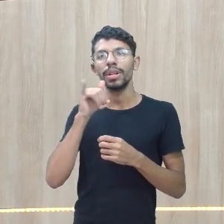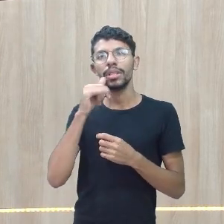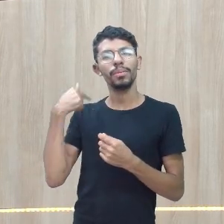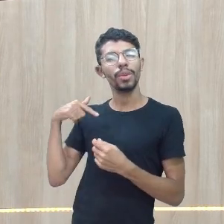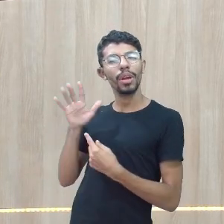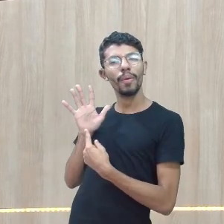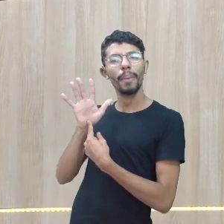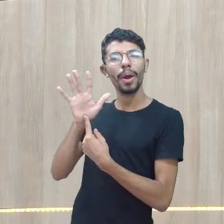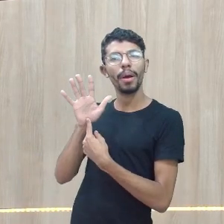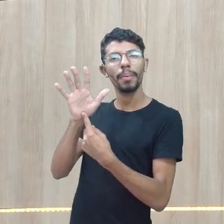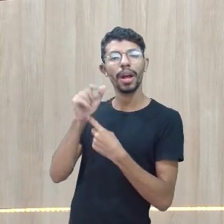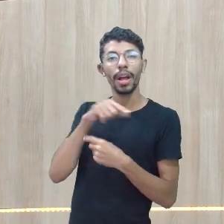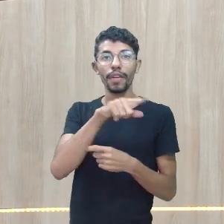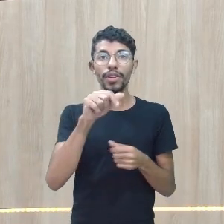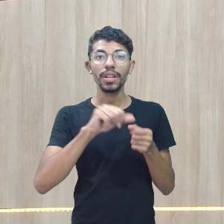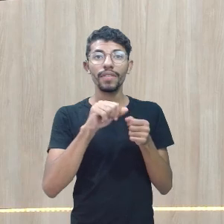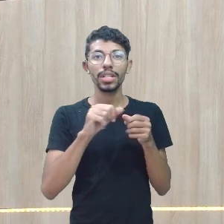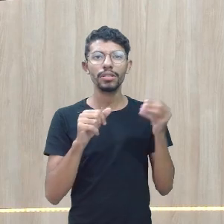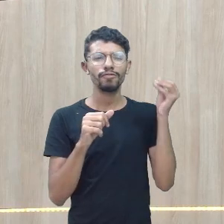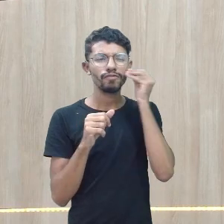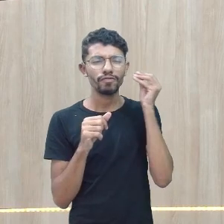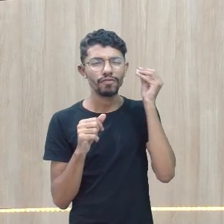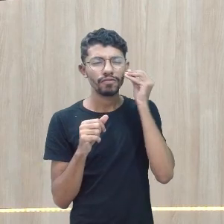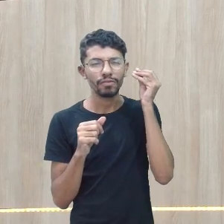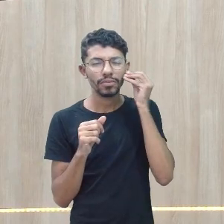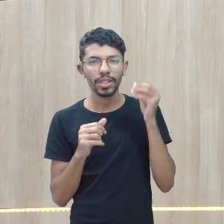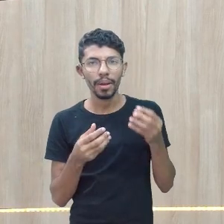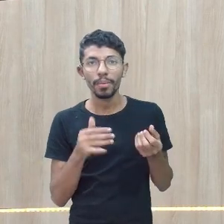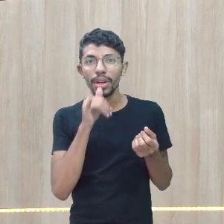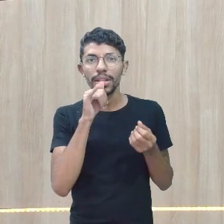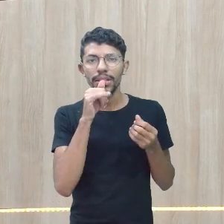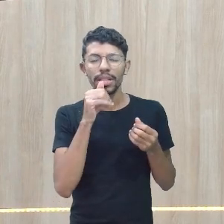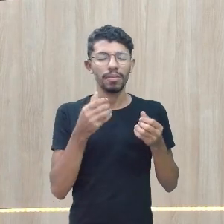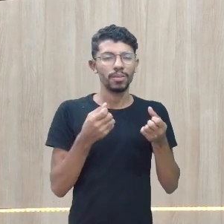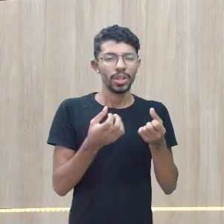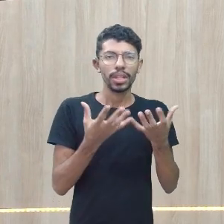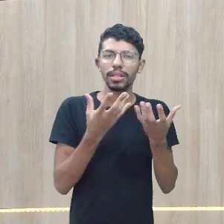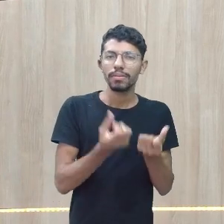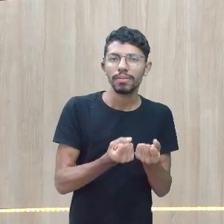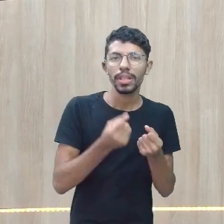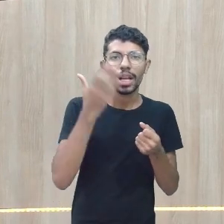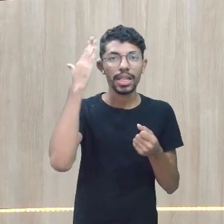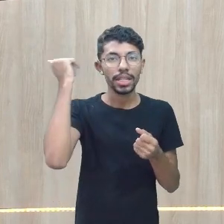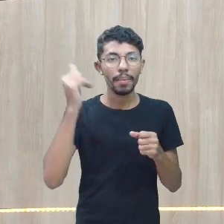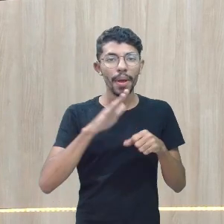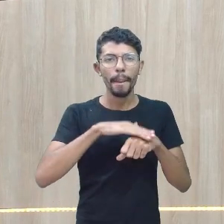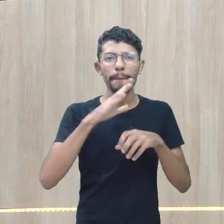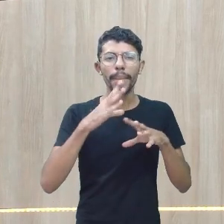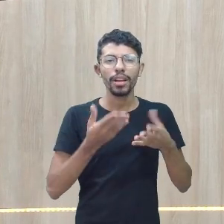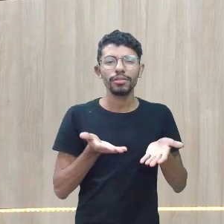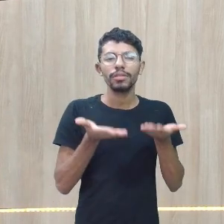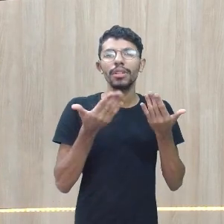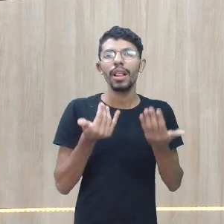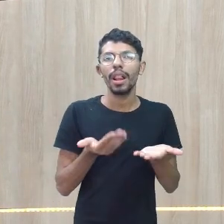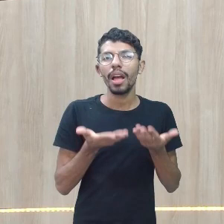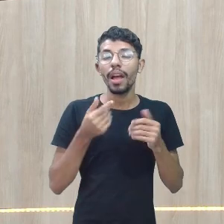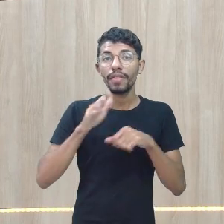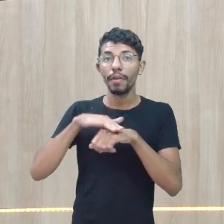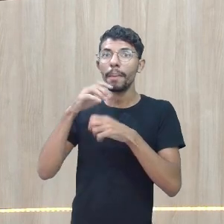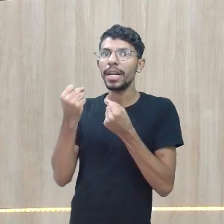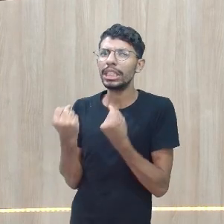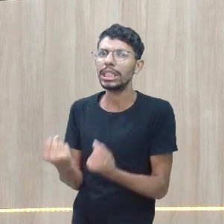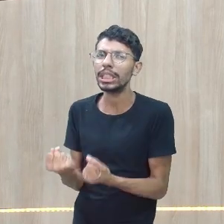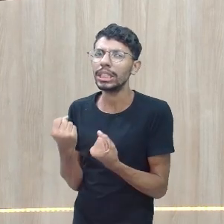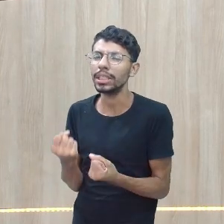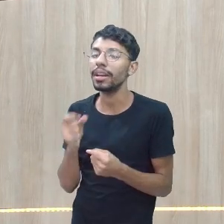alguns testes. Você vai segurar, saber quem é o mais leve, saber quem é o mais pesado. Vai ser bastante importante. Mas eu estou